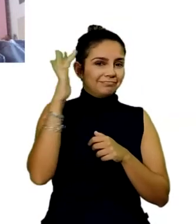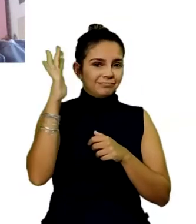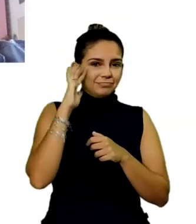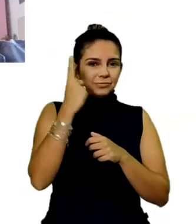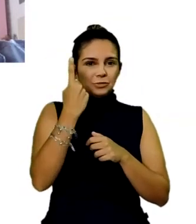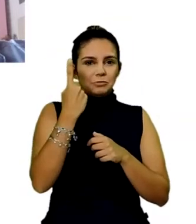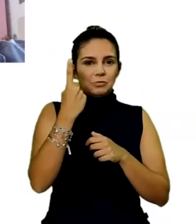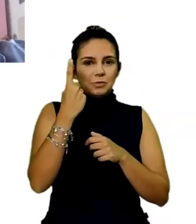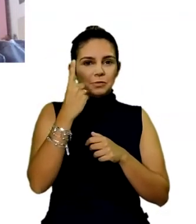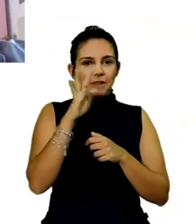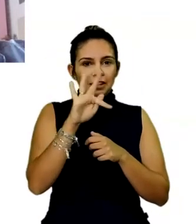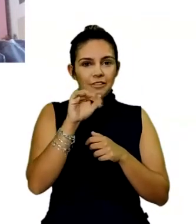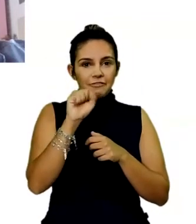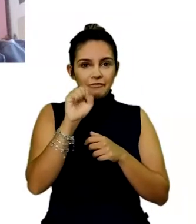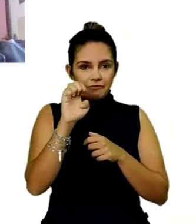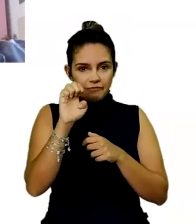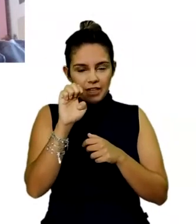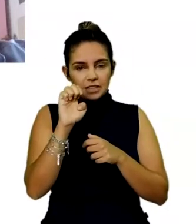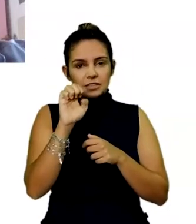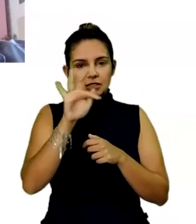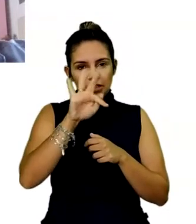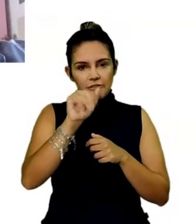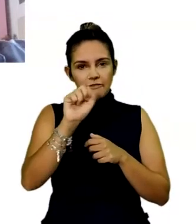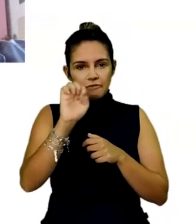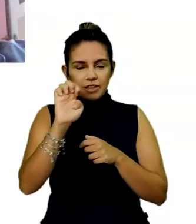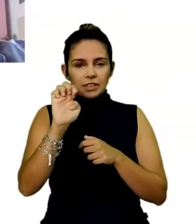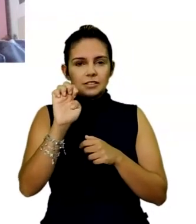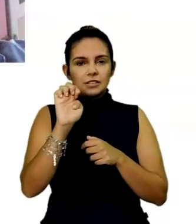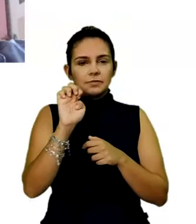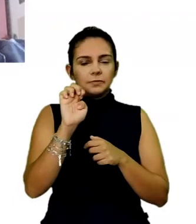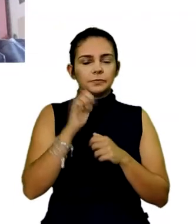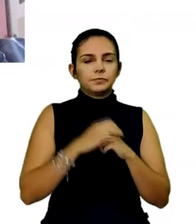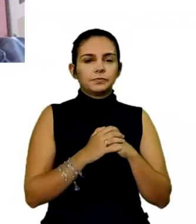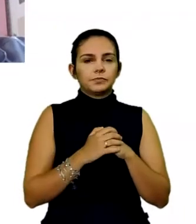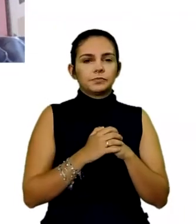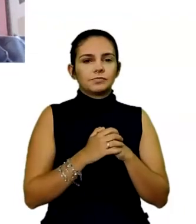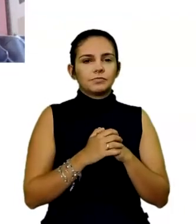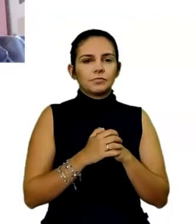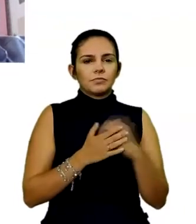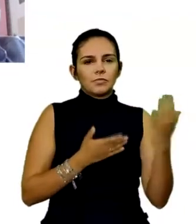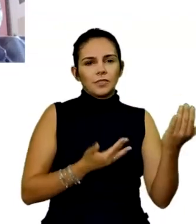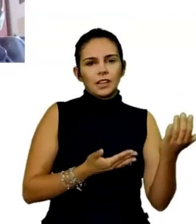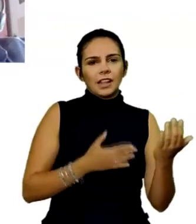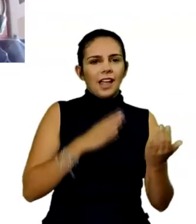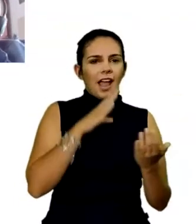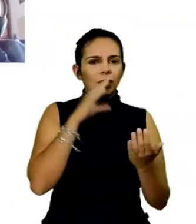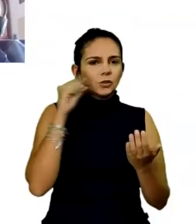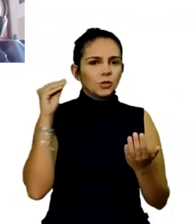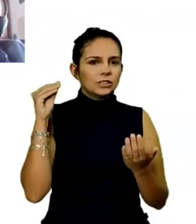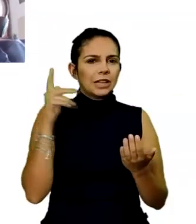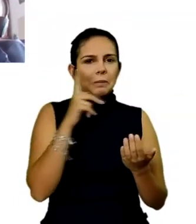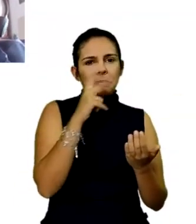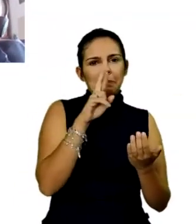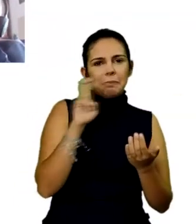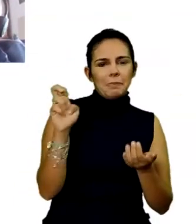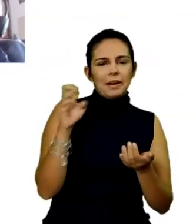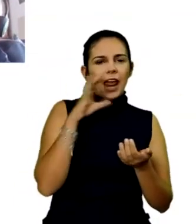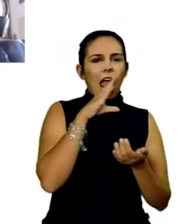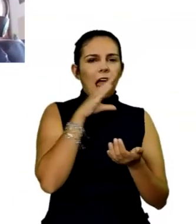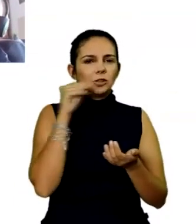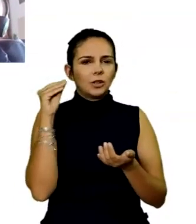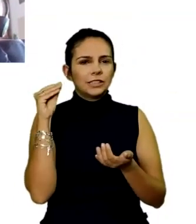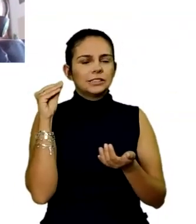uma fase, sim. Há uma fase da adolescência, da